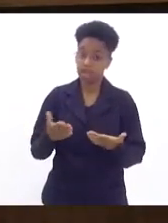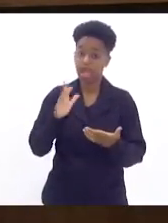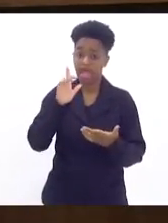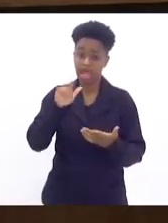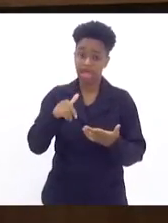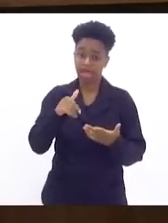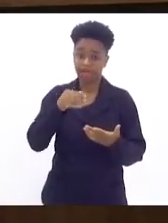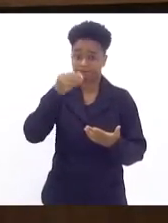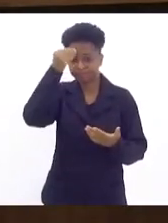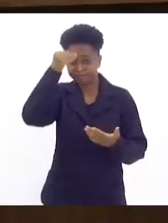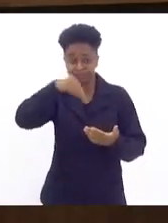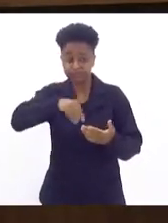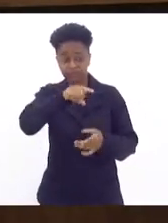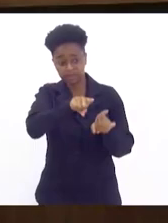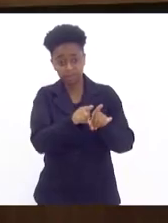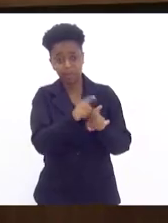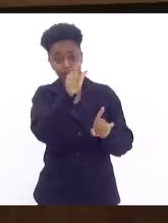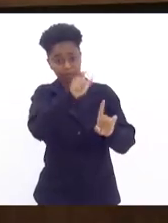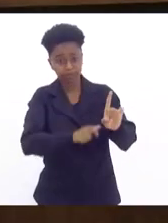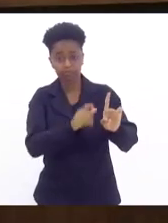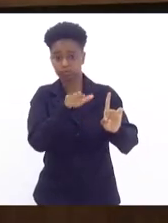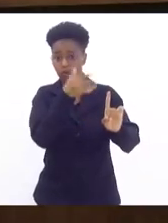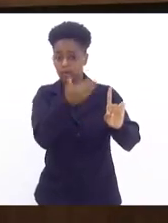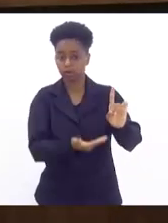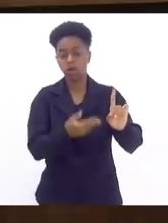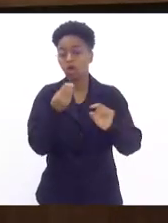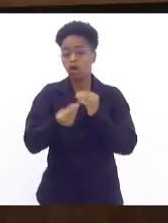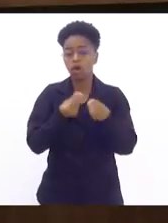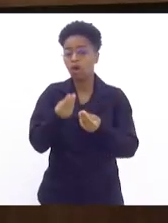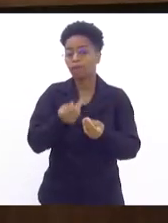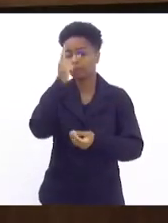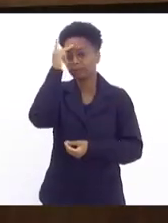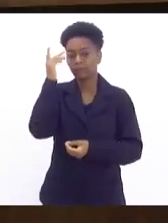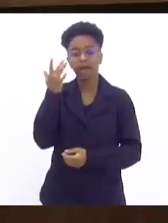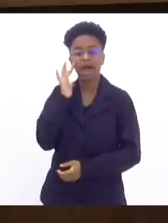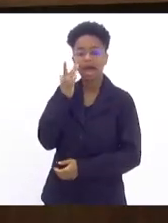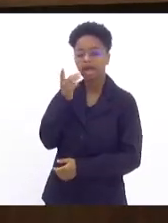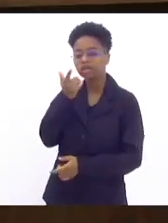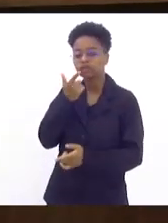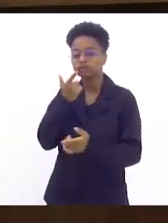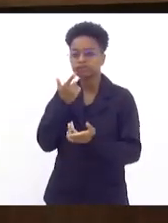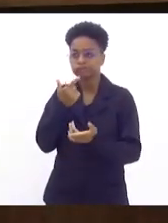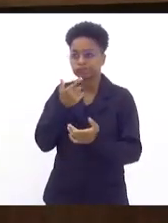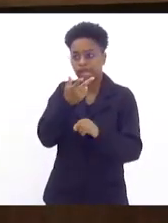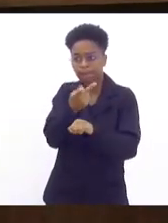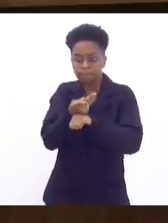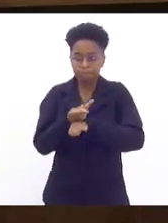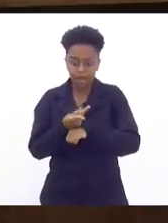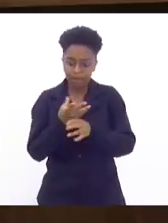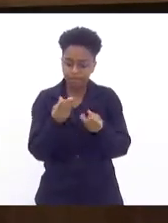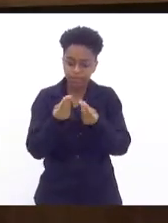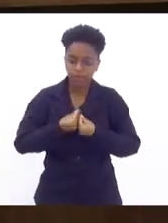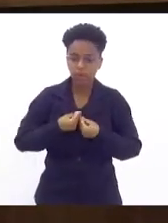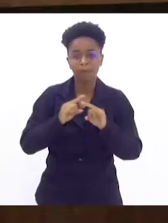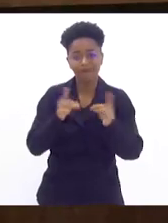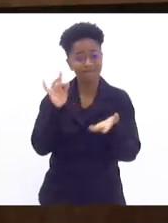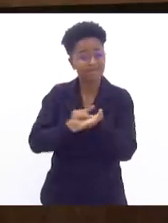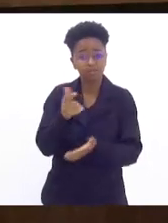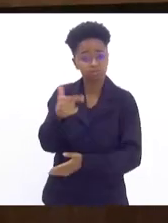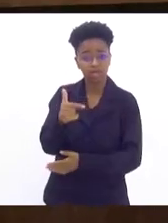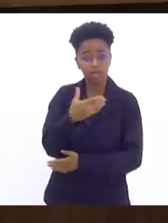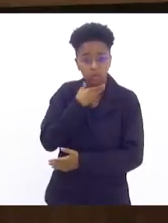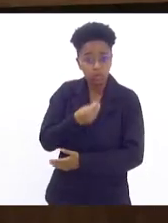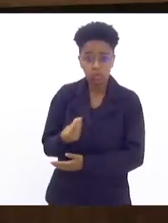para homenageada Presidente não pode homenageada achando que tá recebendo um prêmio da Assembleia Legislativa mas é um pleno